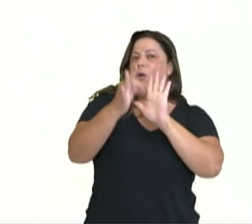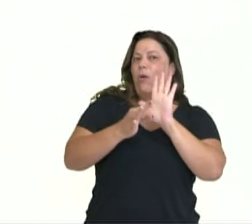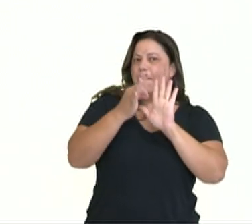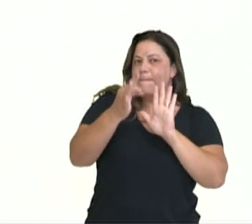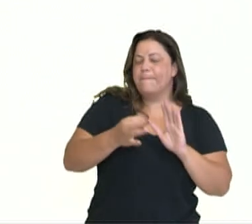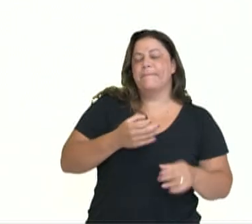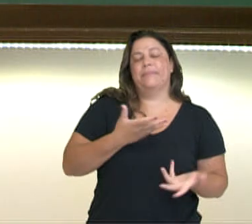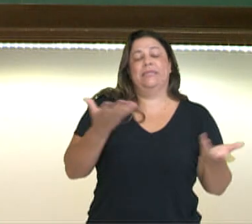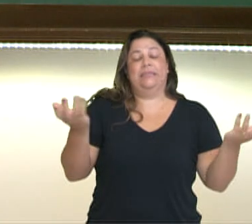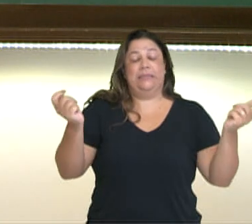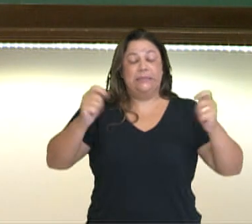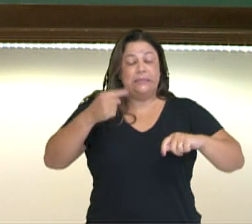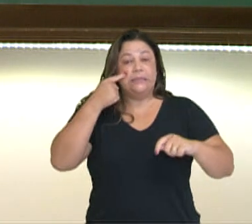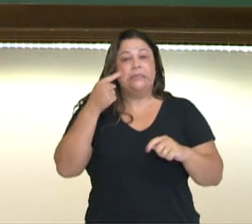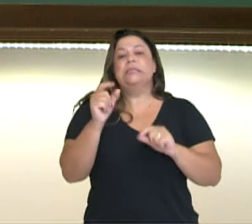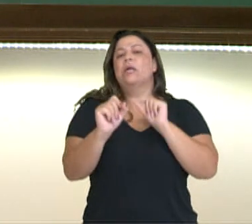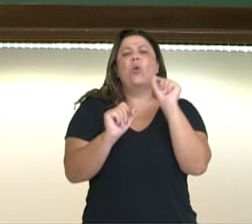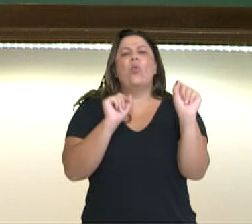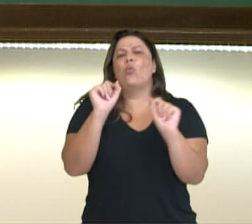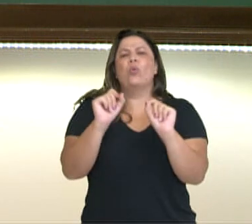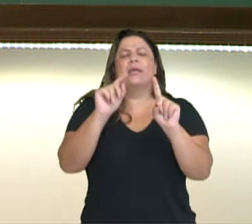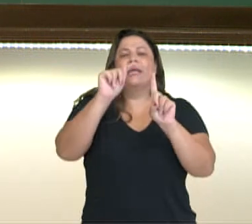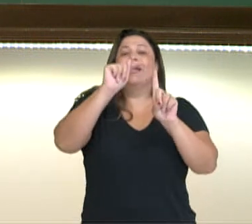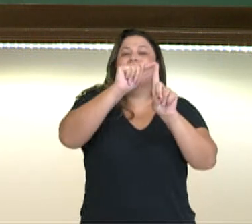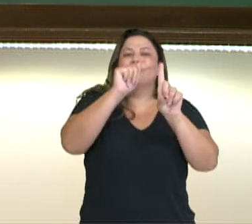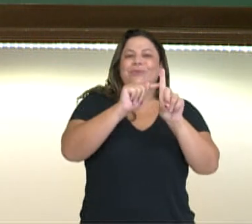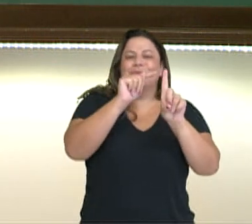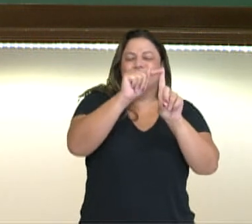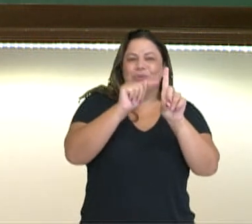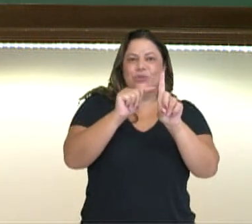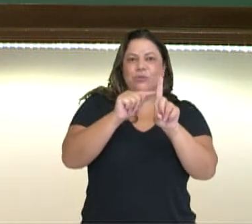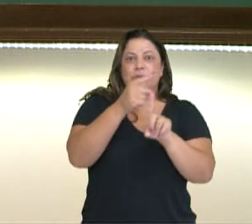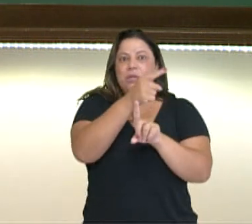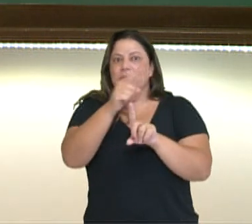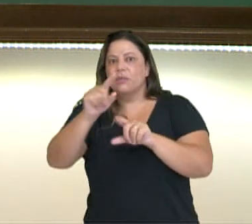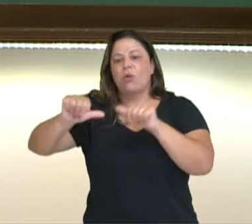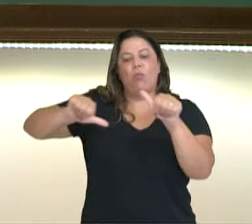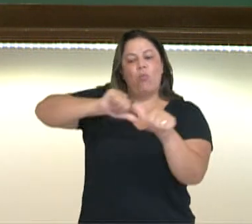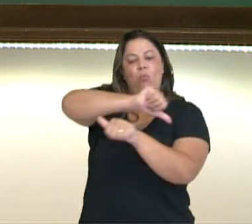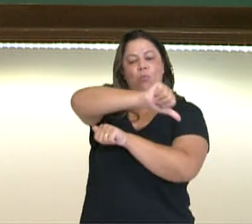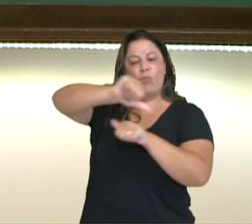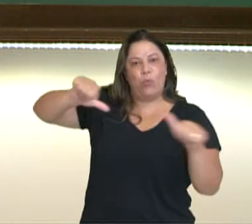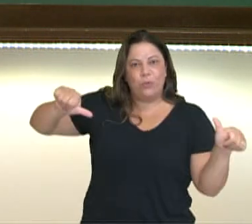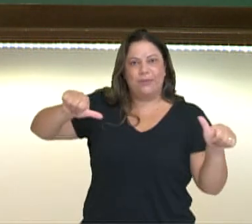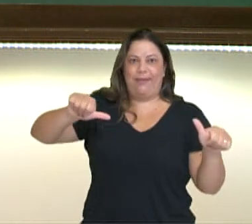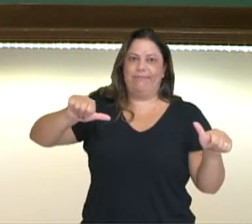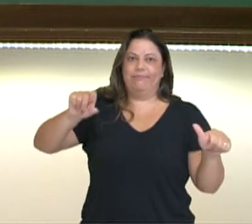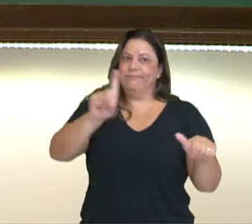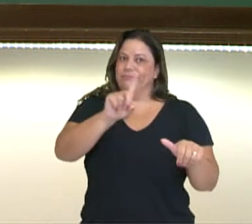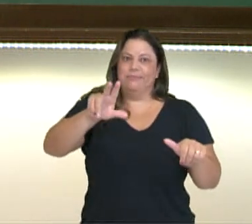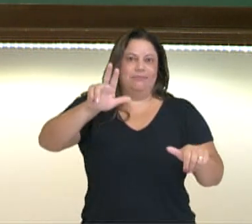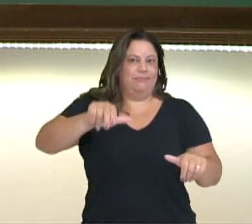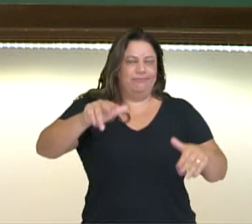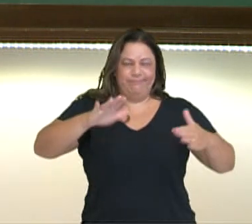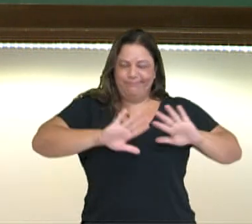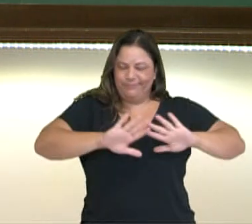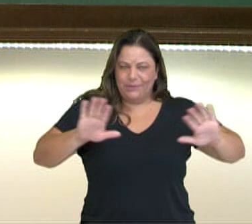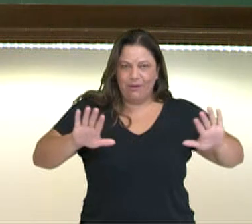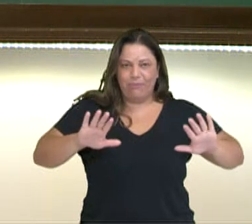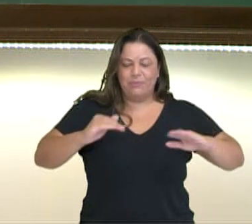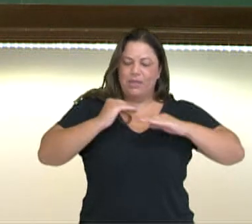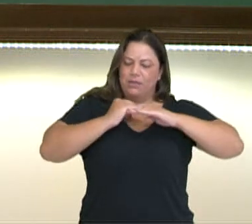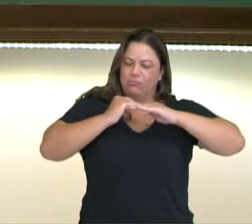de argumento e, sobretudo, não mudar a sua tese. Se ela for favorável, ela tem que ser